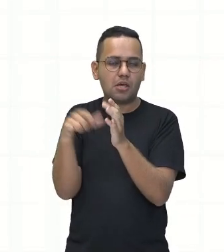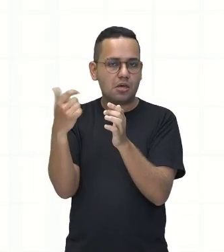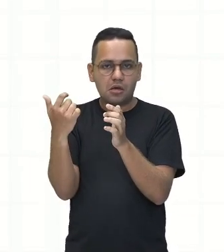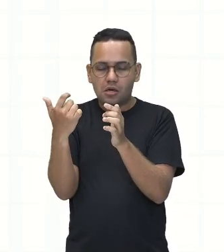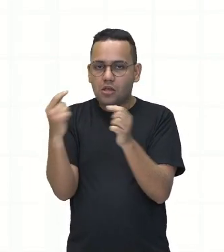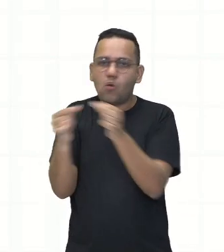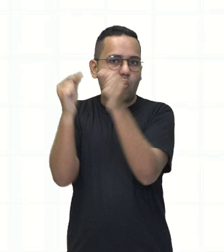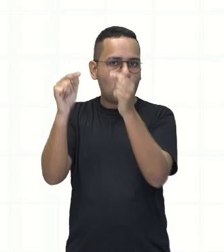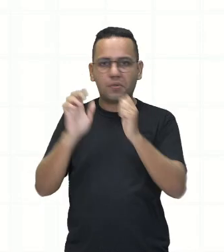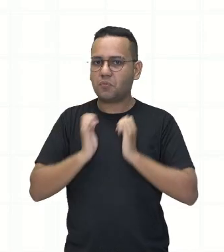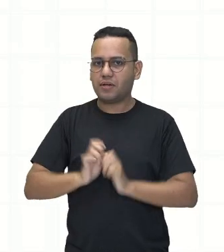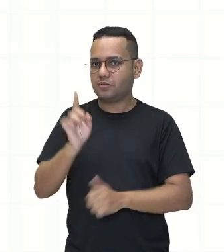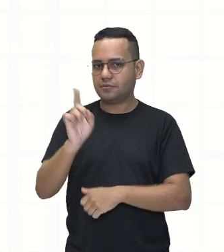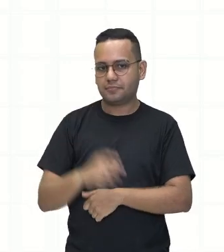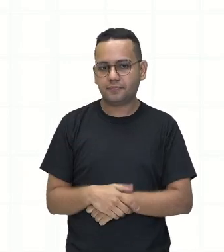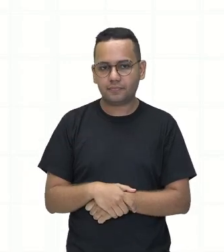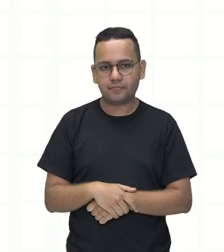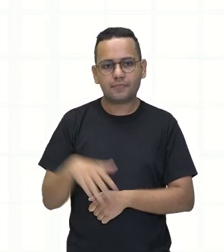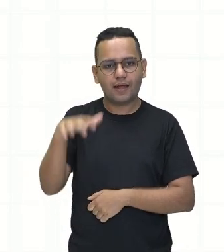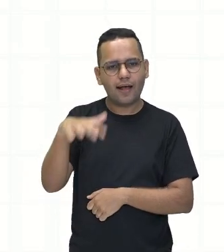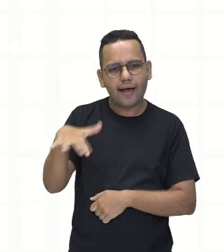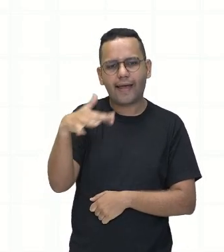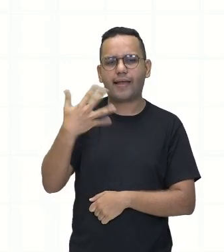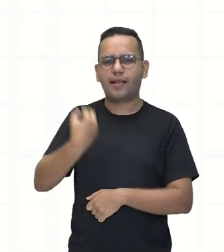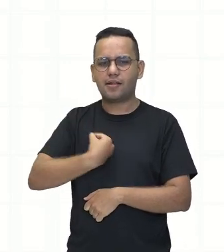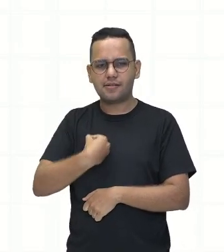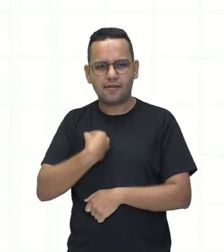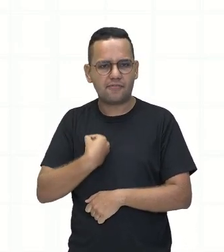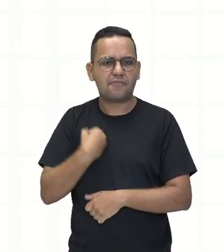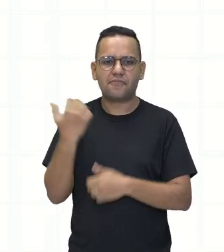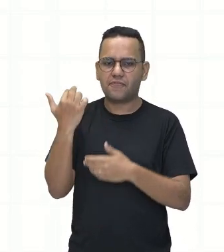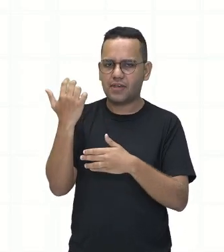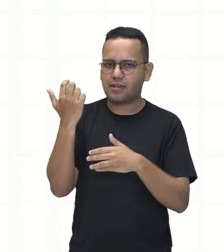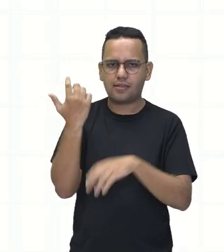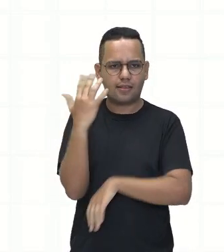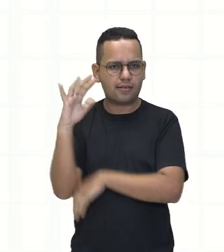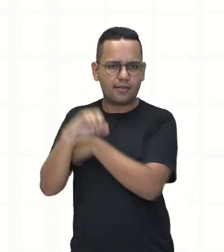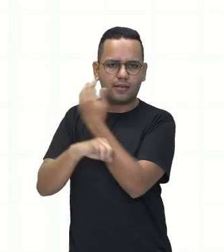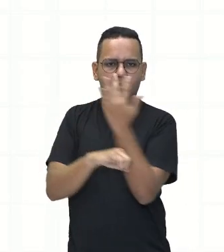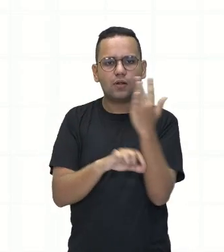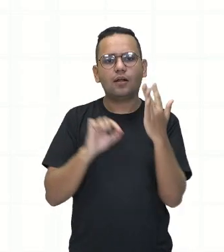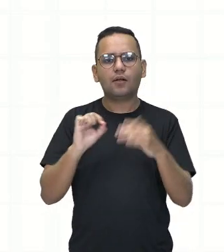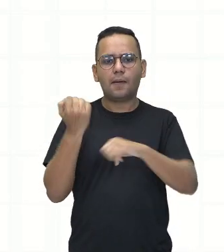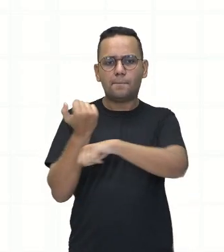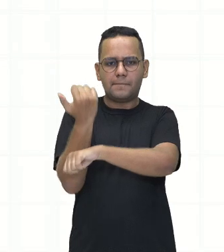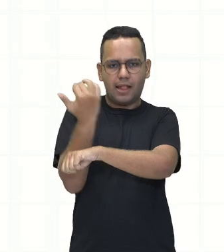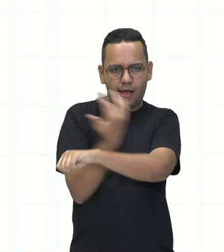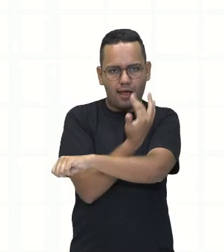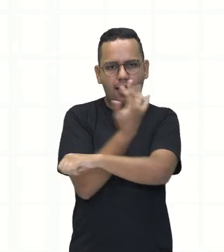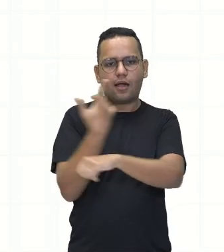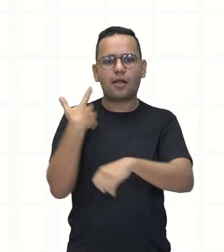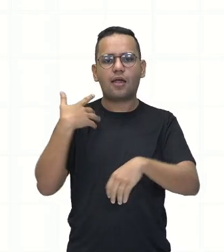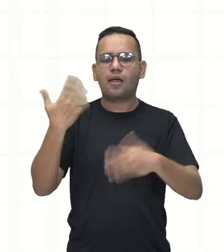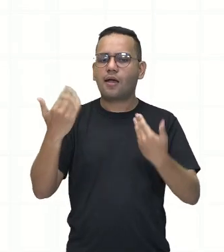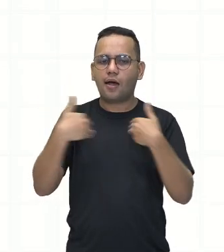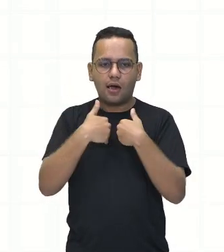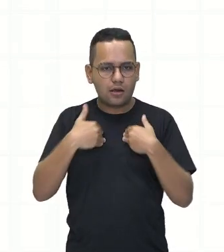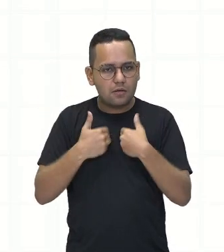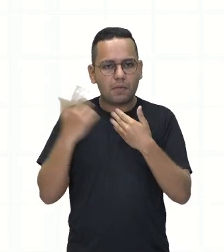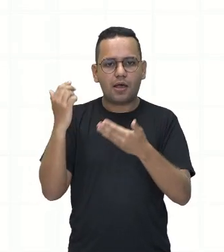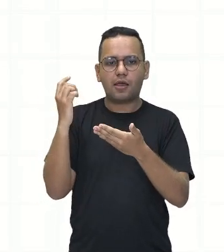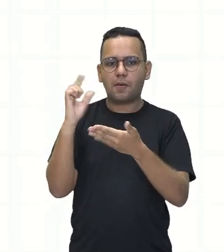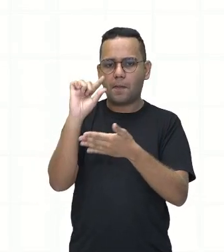de recursos biológicos como plantas, animais, micro-organismos e conhecimentos tradicionais